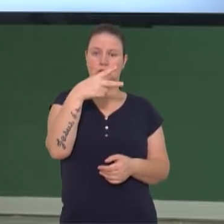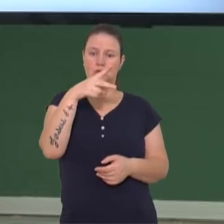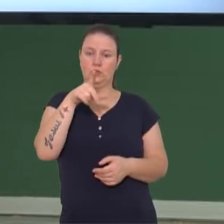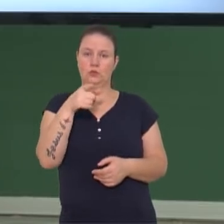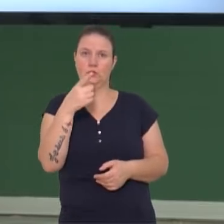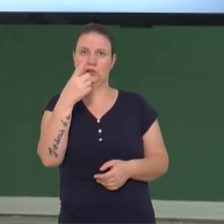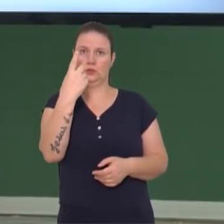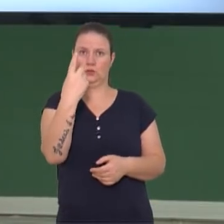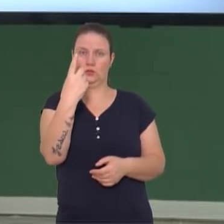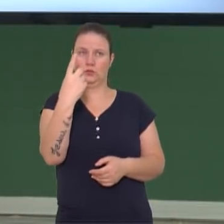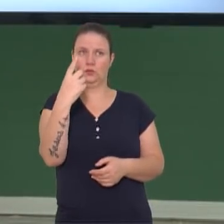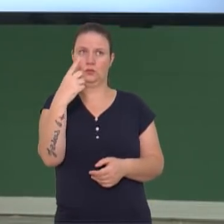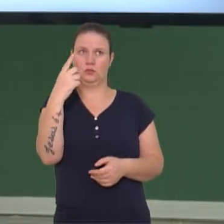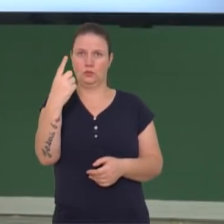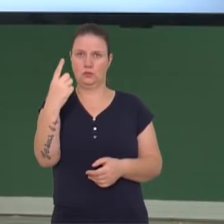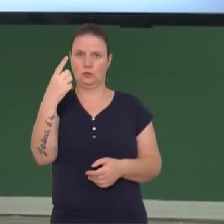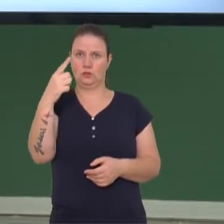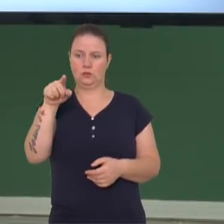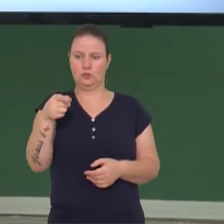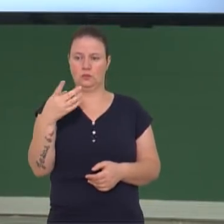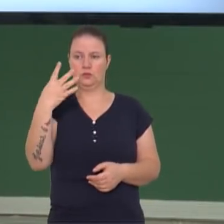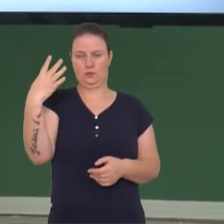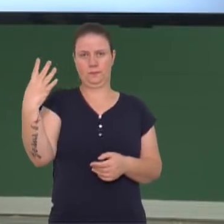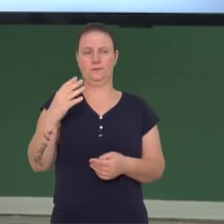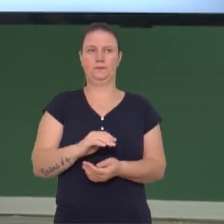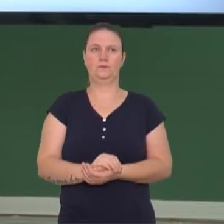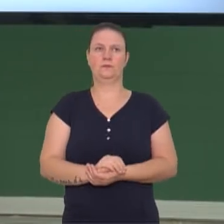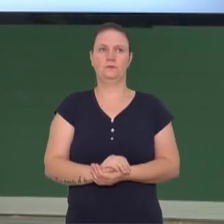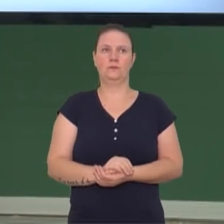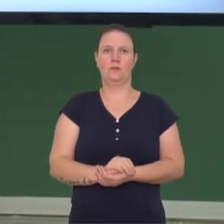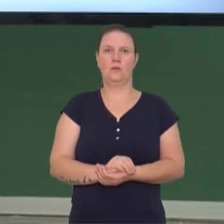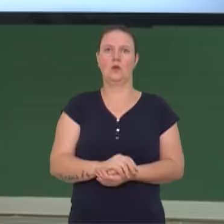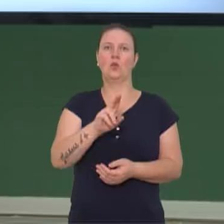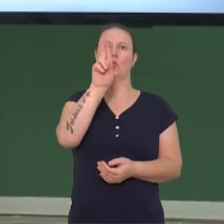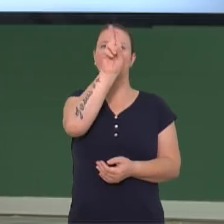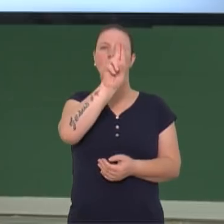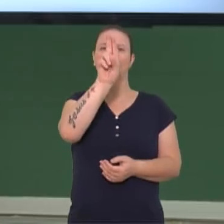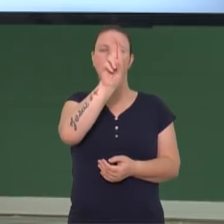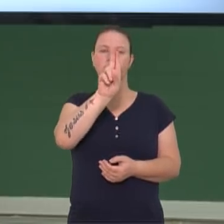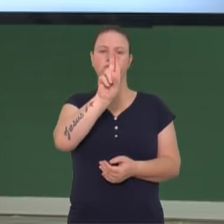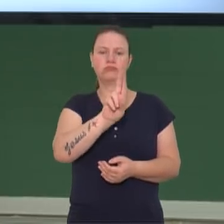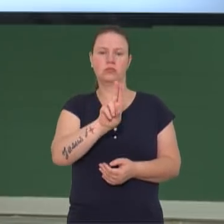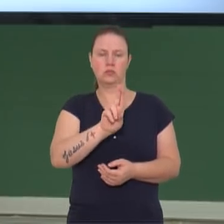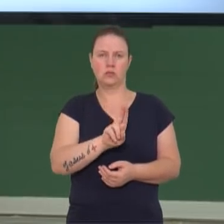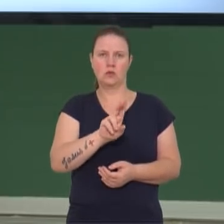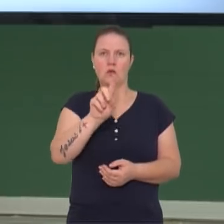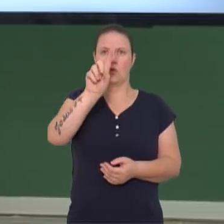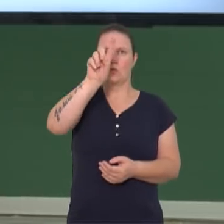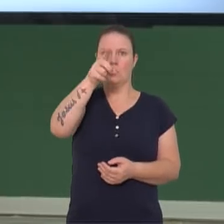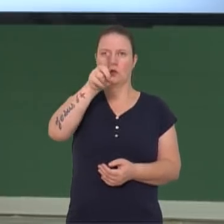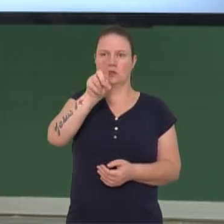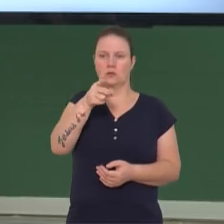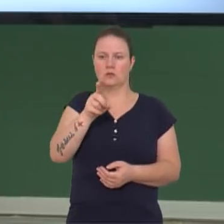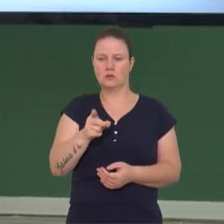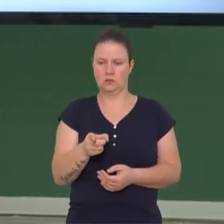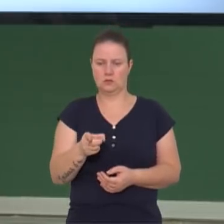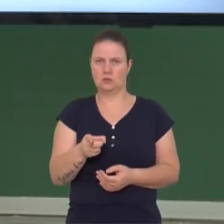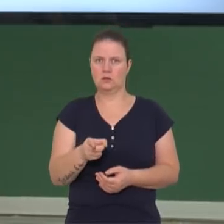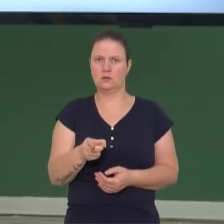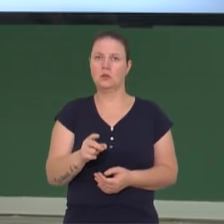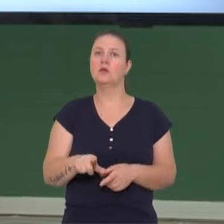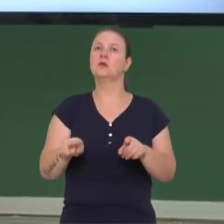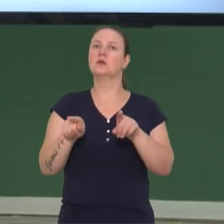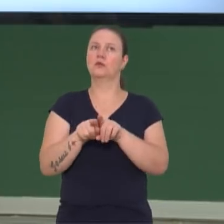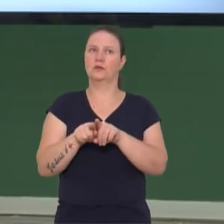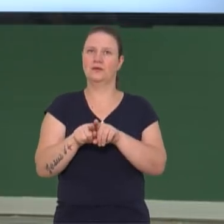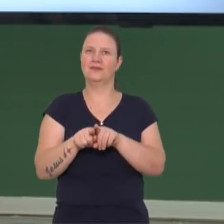4 décimos. Então, para eu organizar, vou pôr unidade embaixo de unidade, ou seja, vírgula embaixo de vírgula e